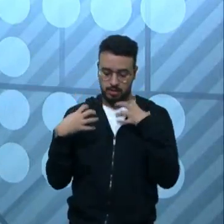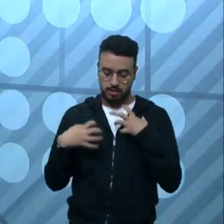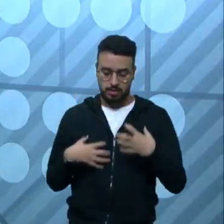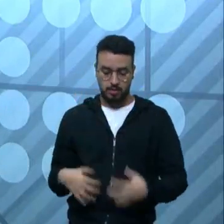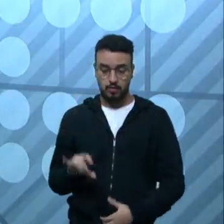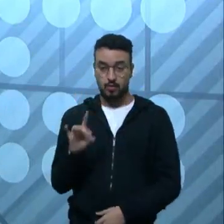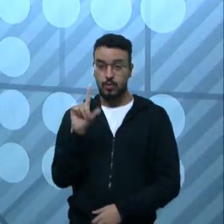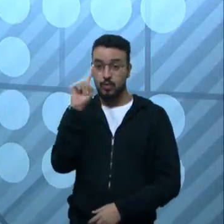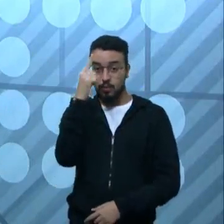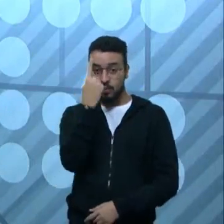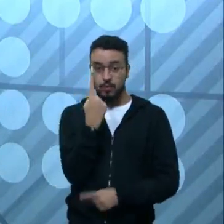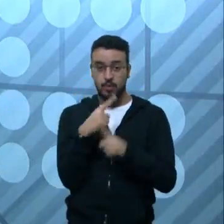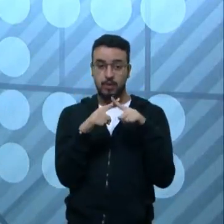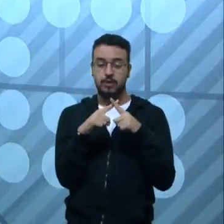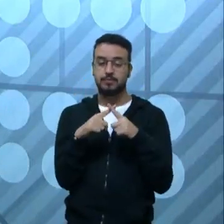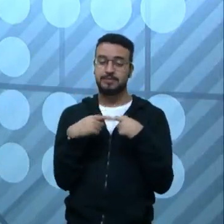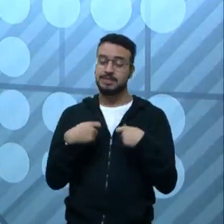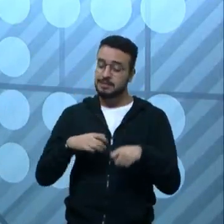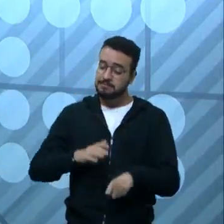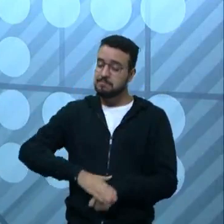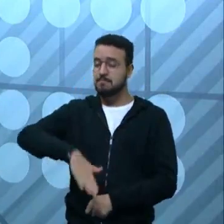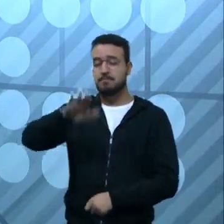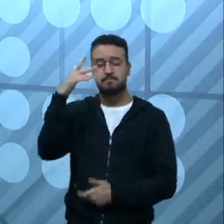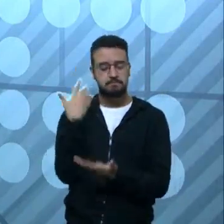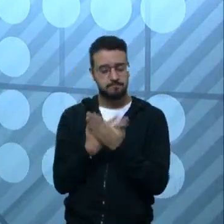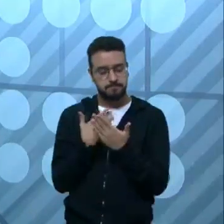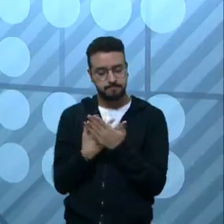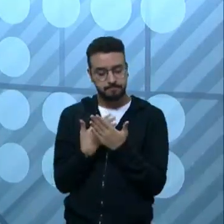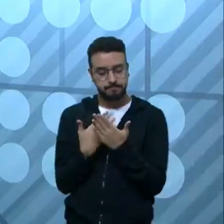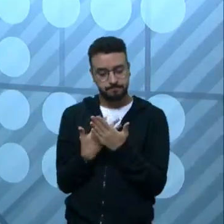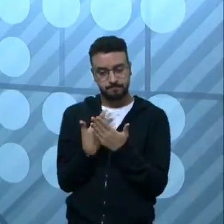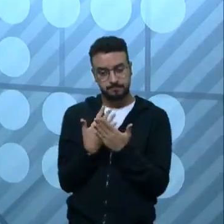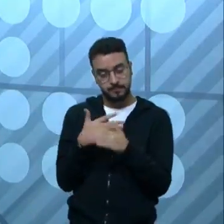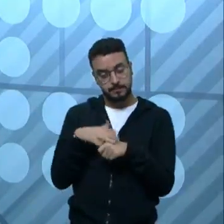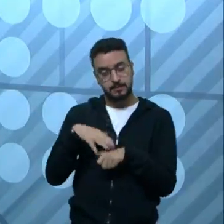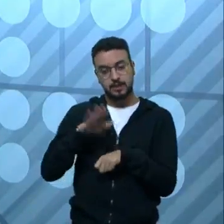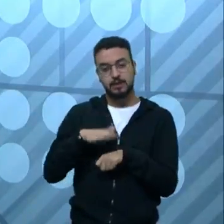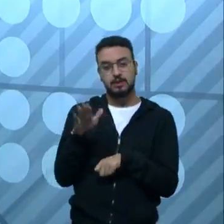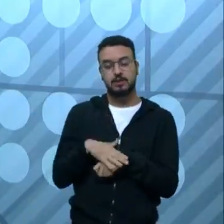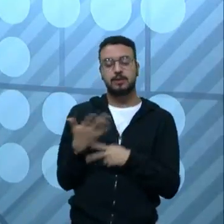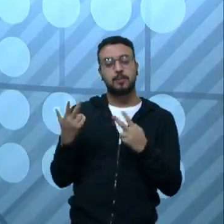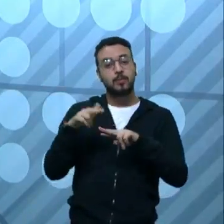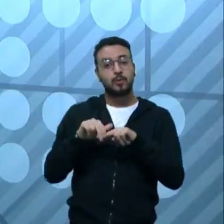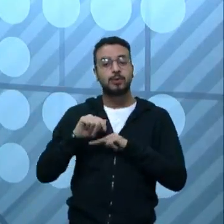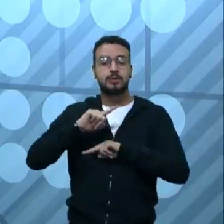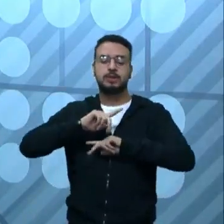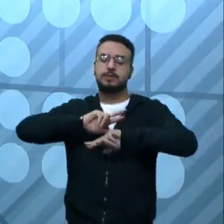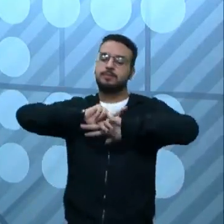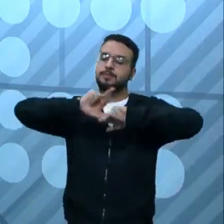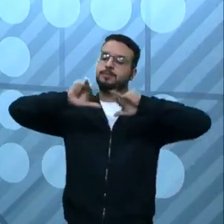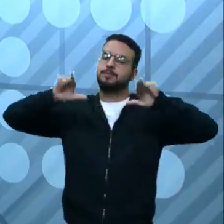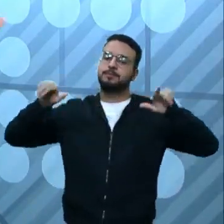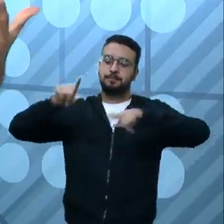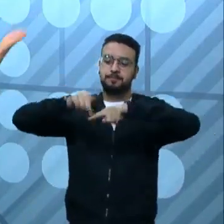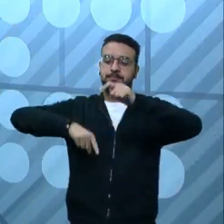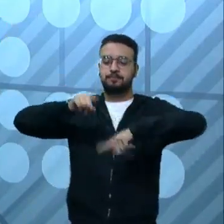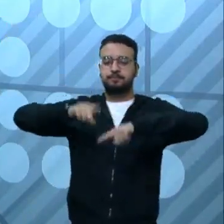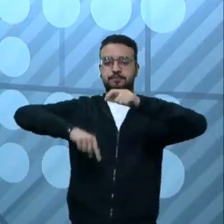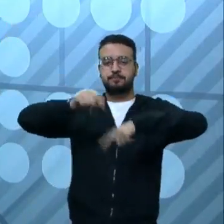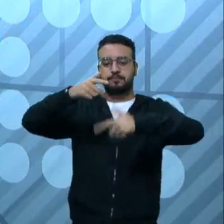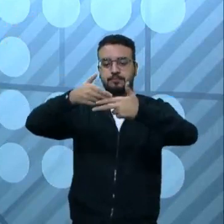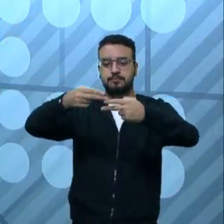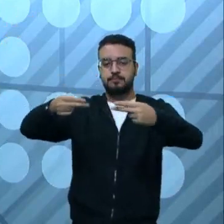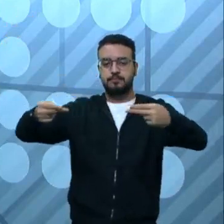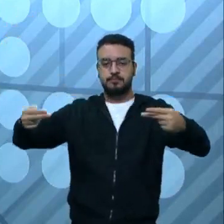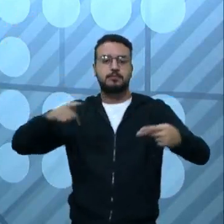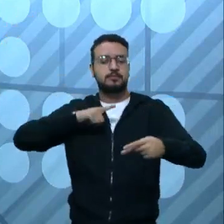bom. Você precisa de mais. E para estudar mais, você tem diversos materiais. Isso foi passado para vocês, isso foi falado